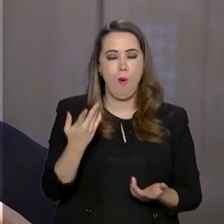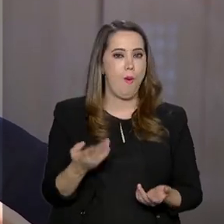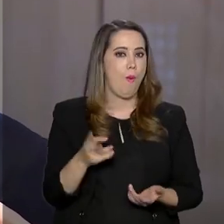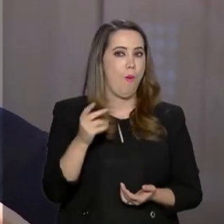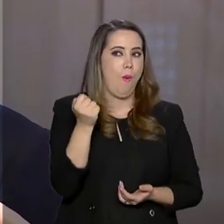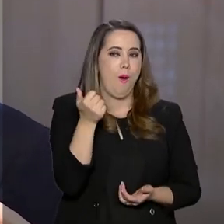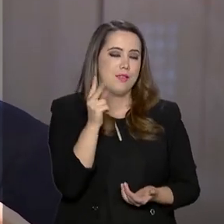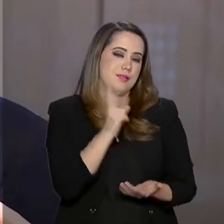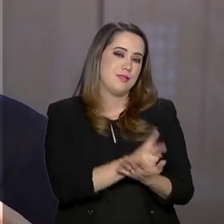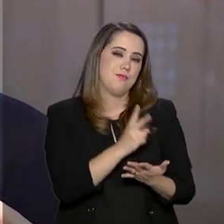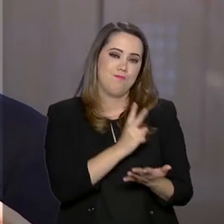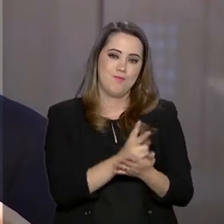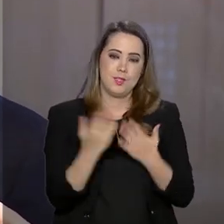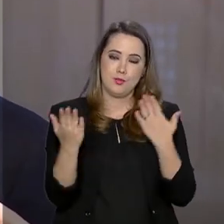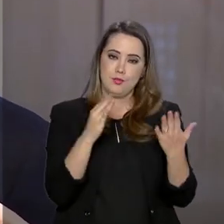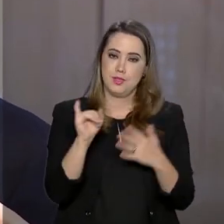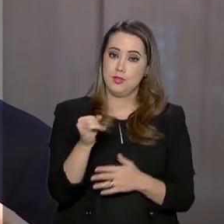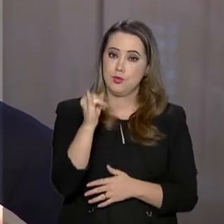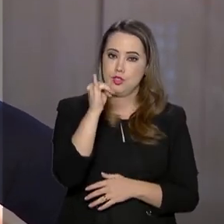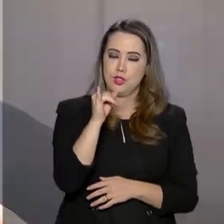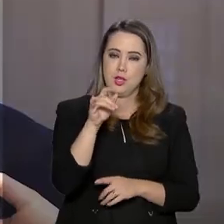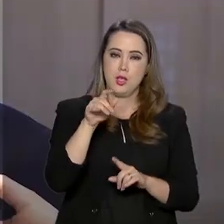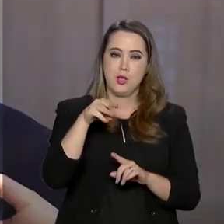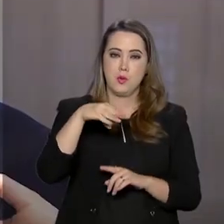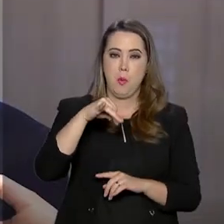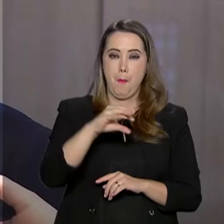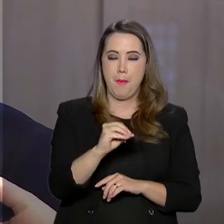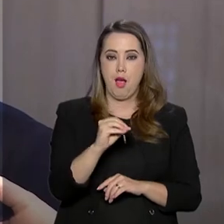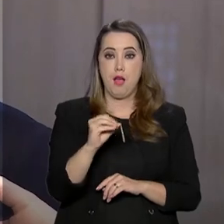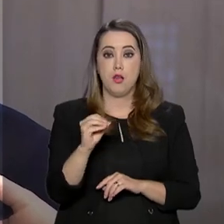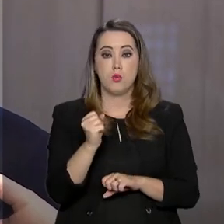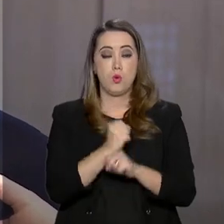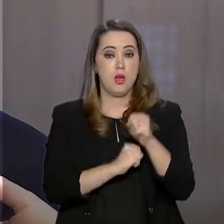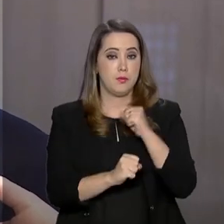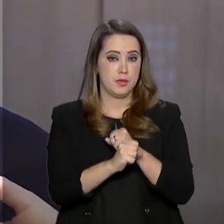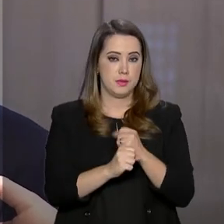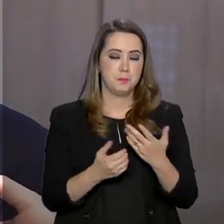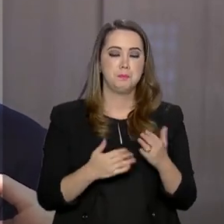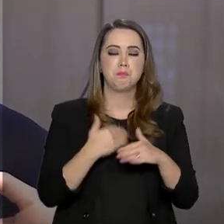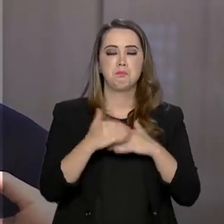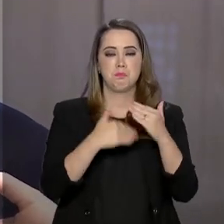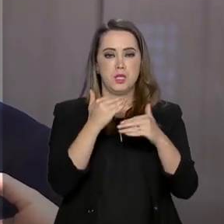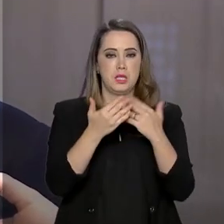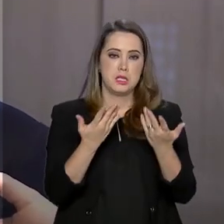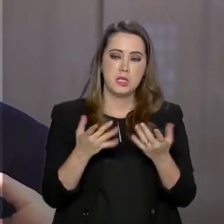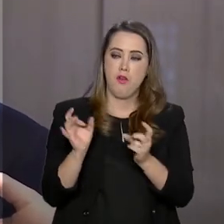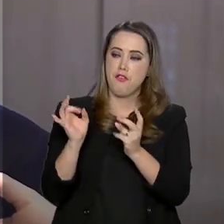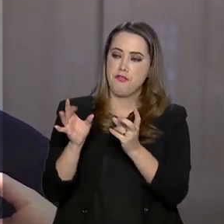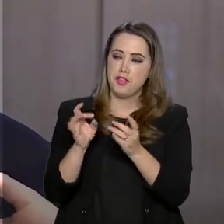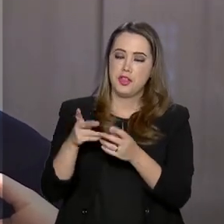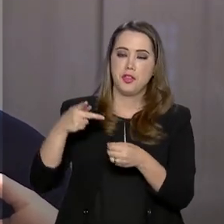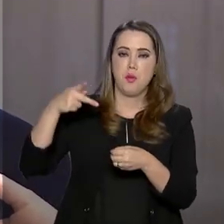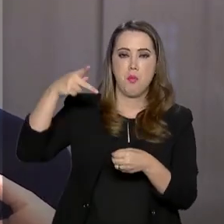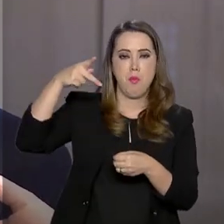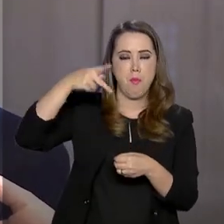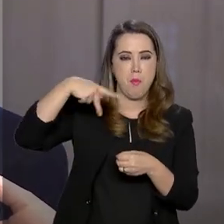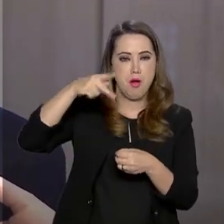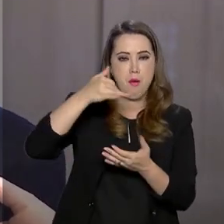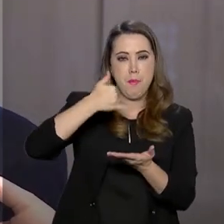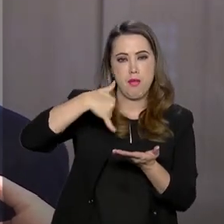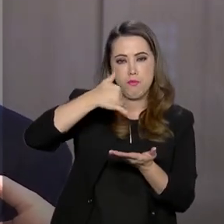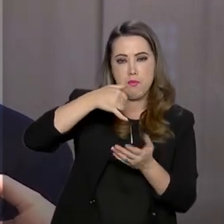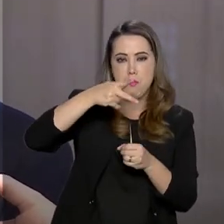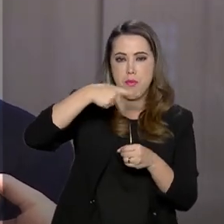o mesmo fluxo comercial de janeiro maio do ano passado cresceram as exportações de petróleo por exemplo exportou mais petróleo